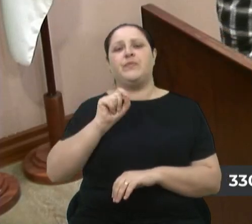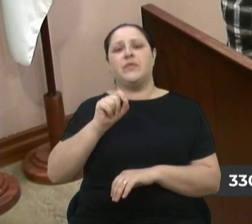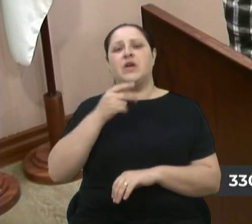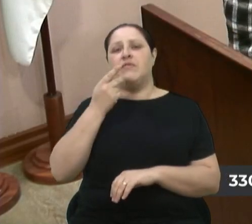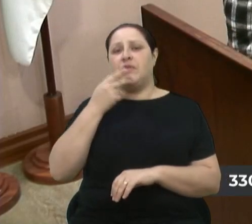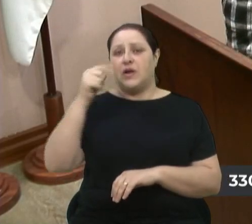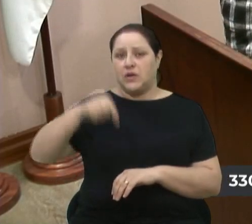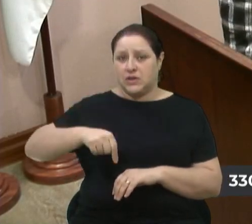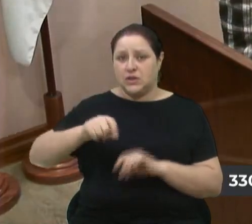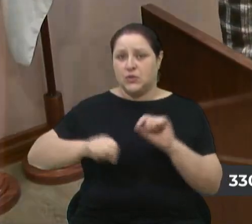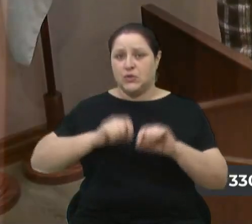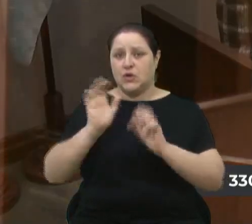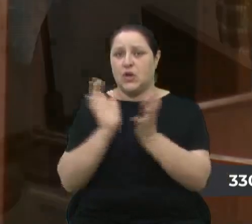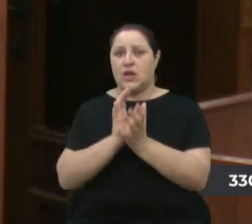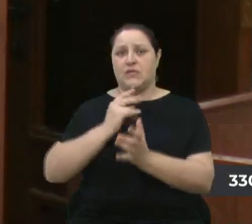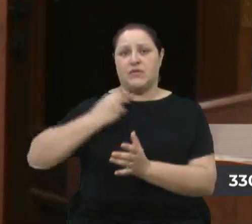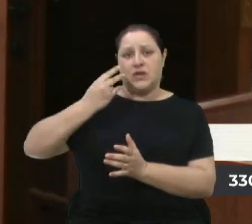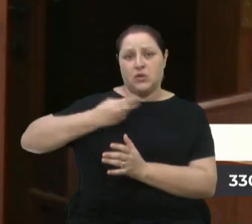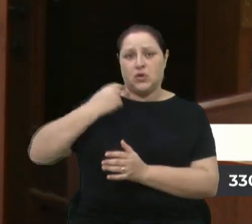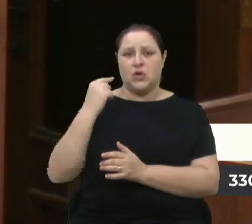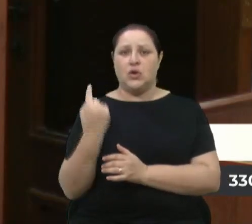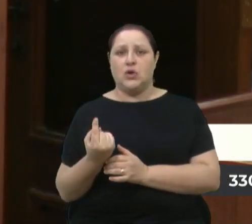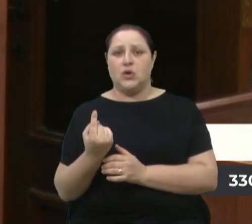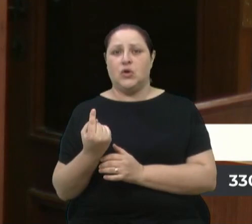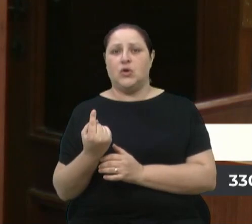colegas vereadores, de